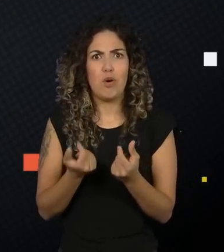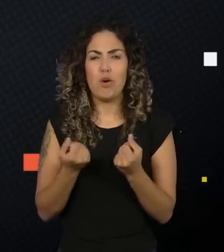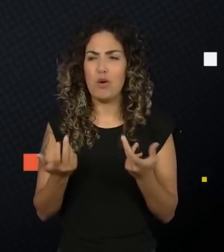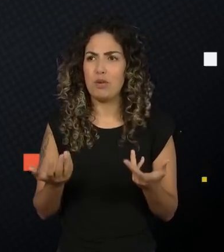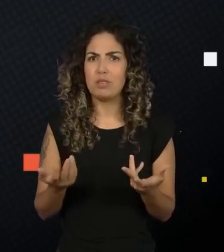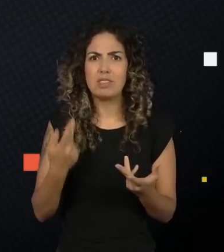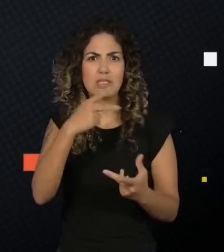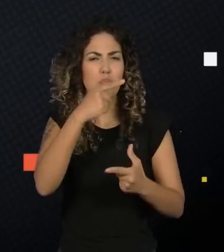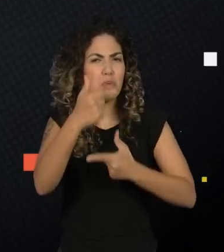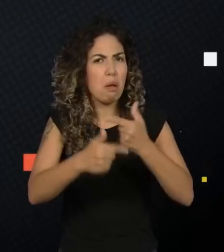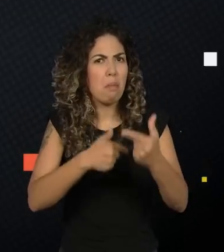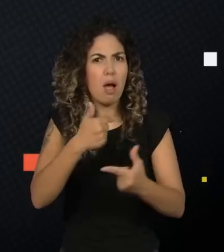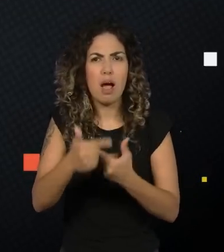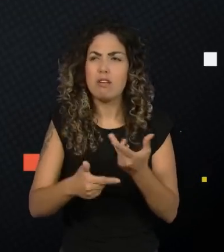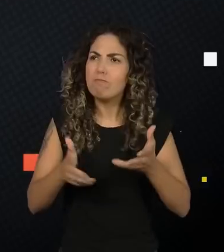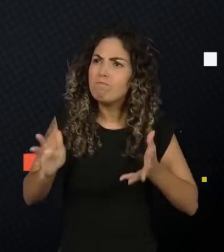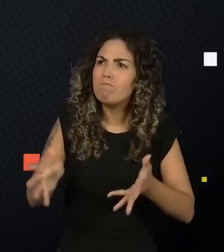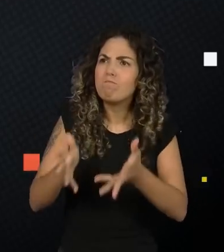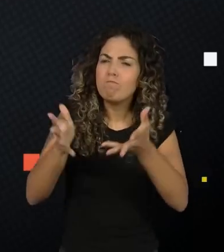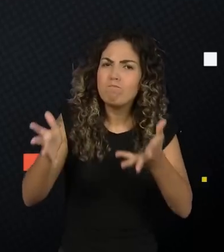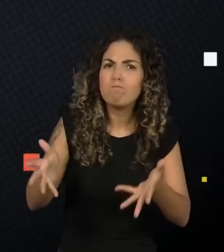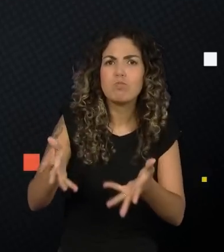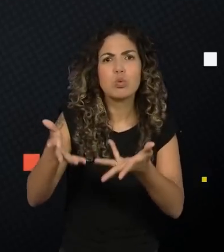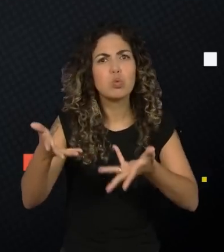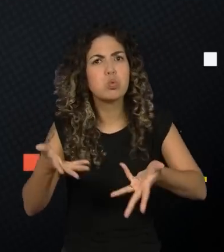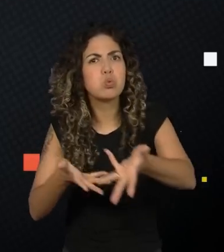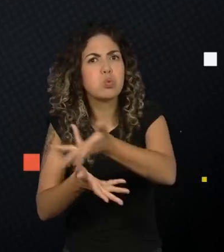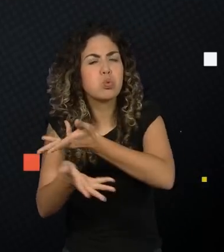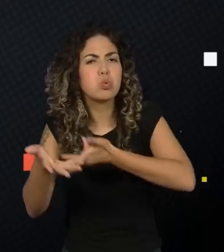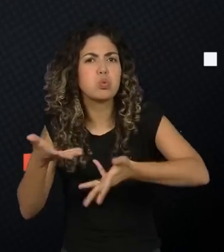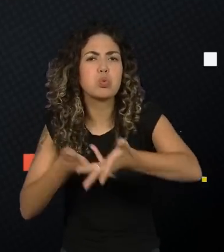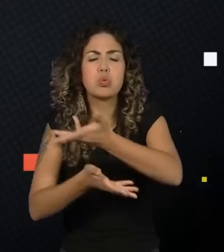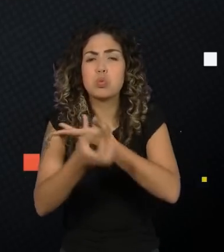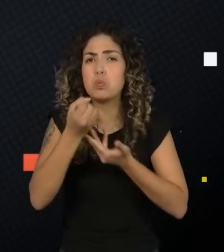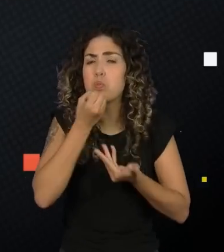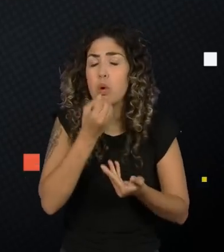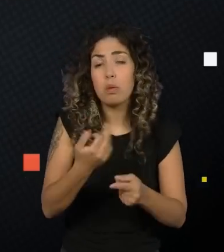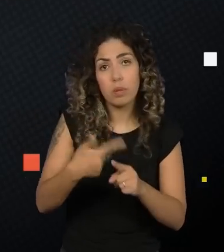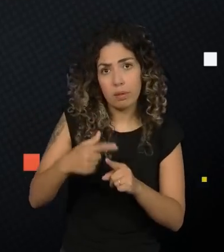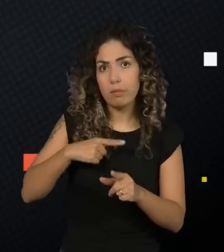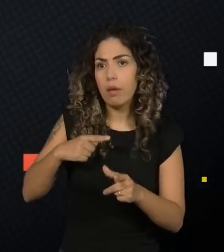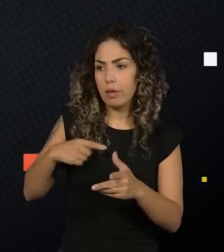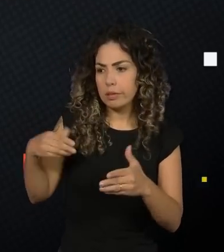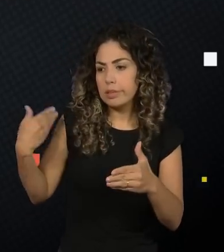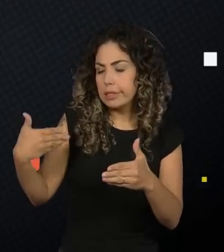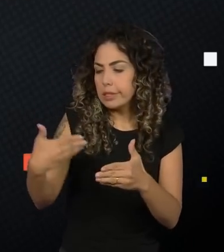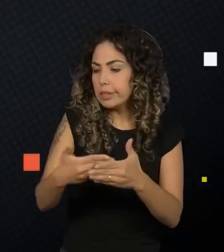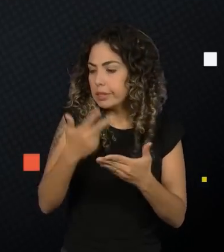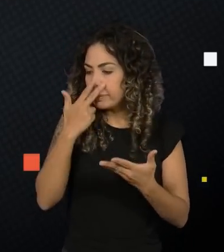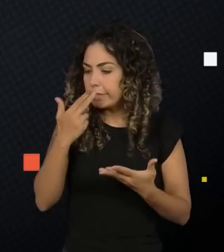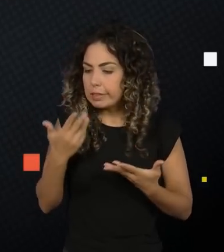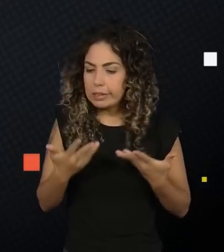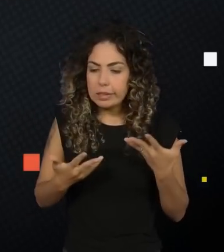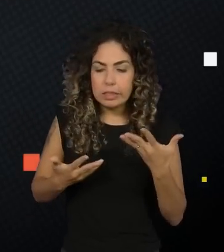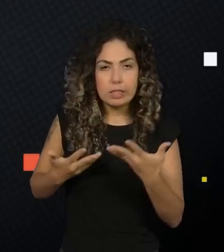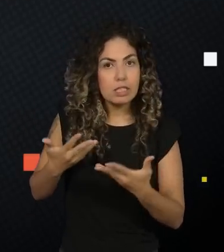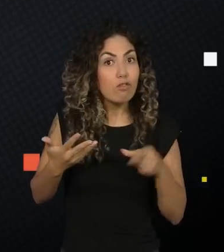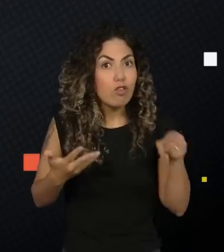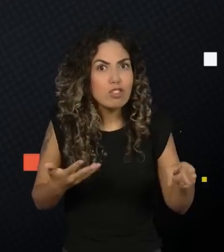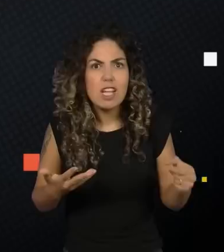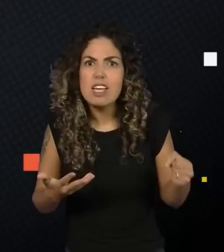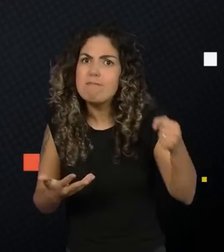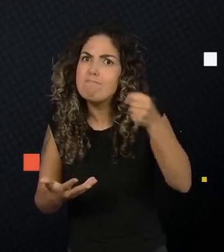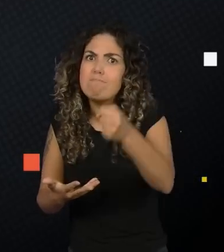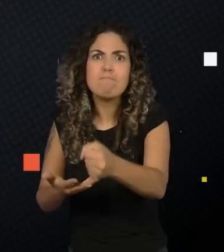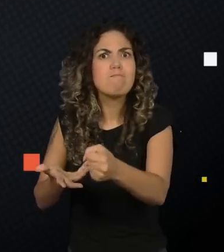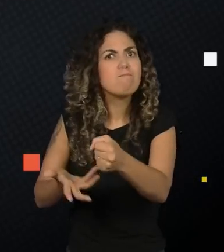seu trabalho, né, nesse setor, em tempos tão sombrios que a gente tem vivido, e você se